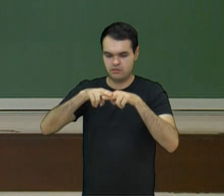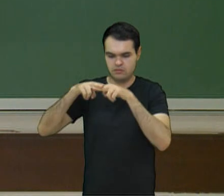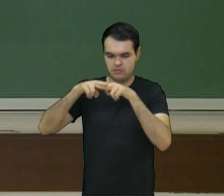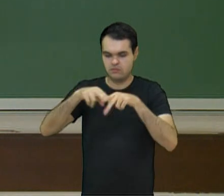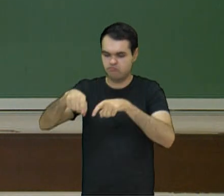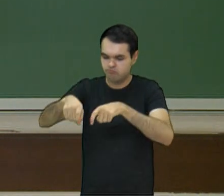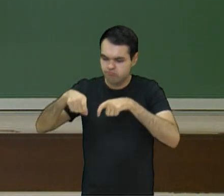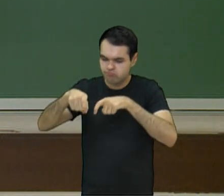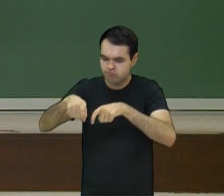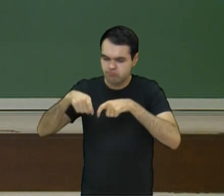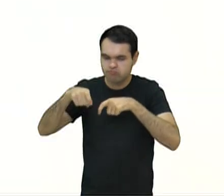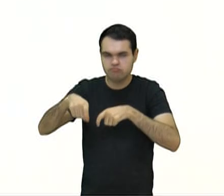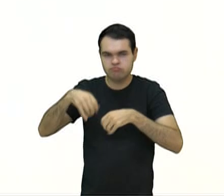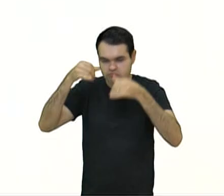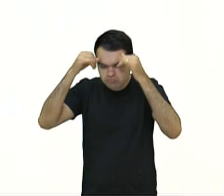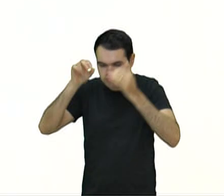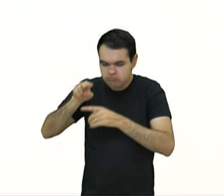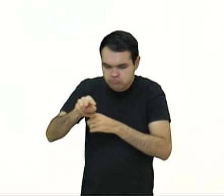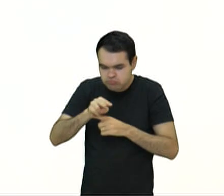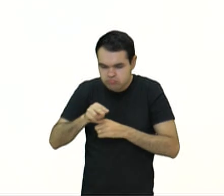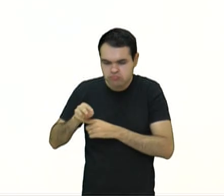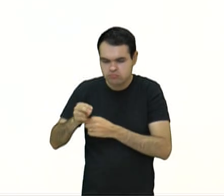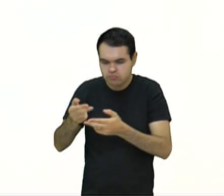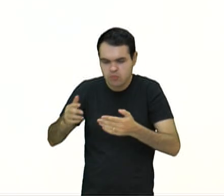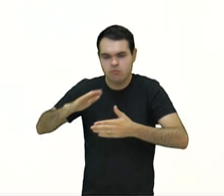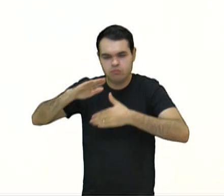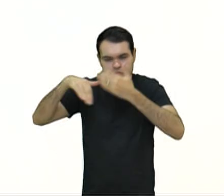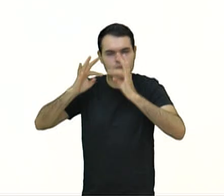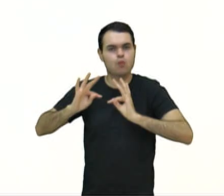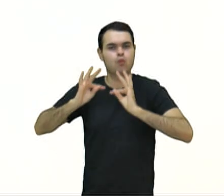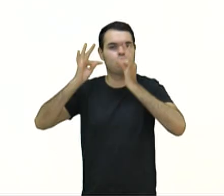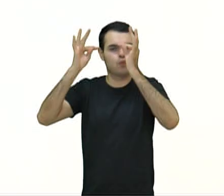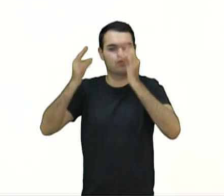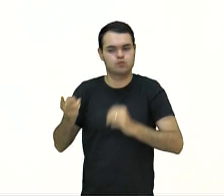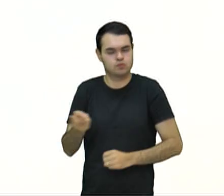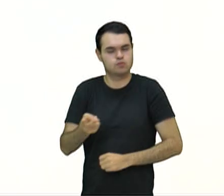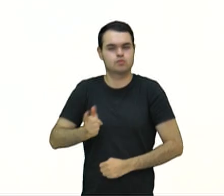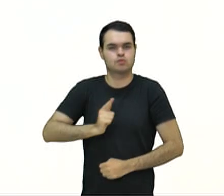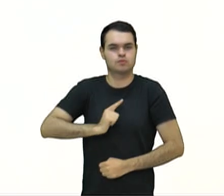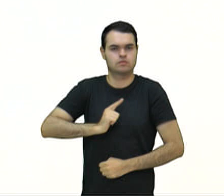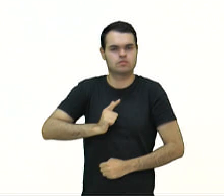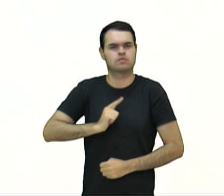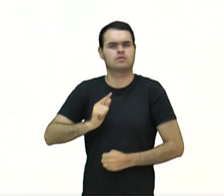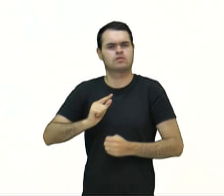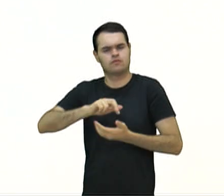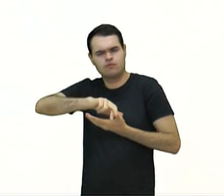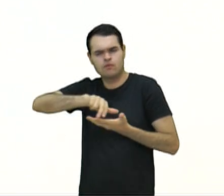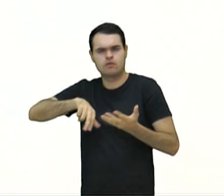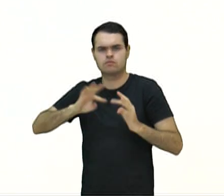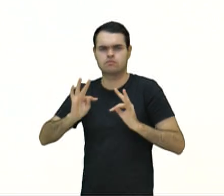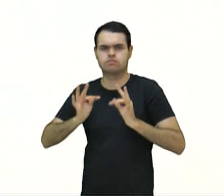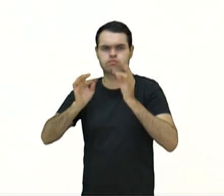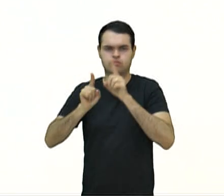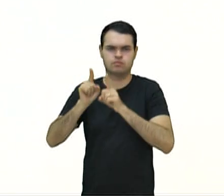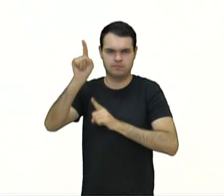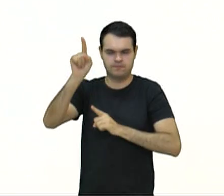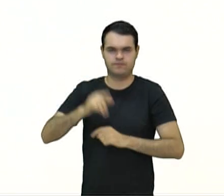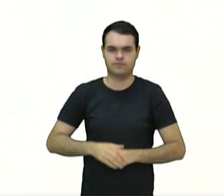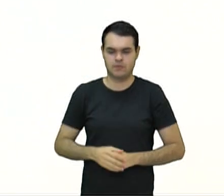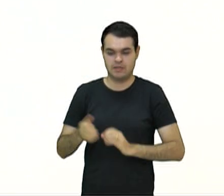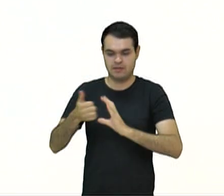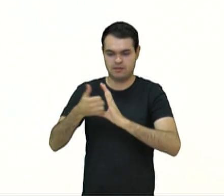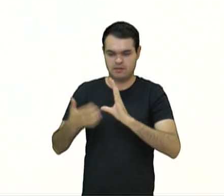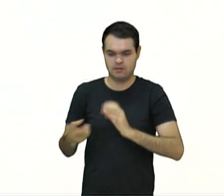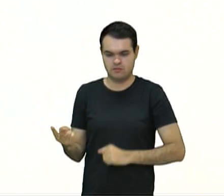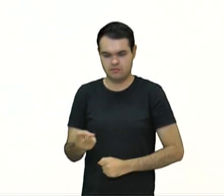têm agropecuária avançada e extremamente mecanizada, uso de equipamentos de alta tecnologia. Essas características